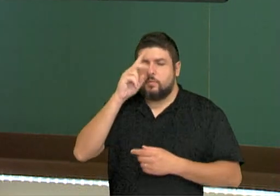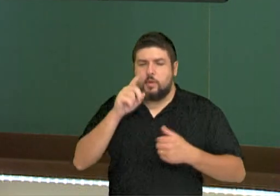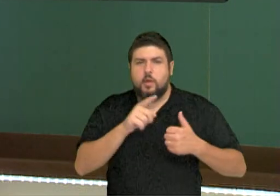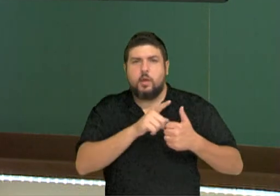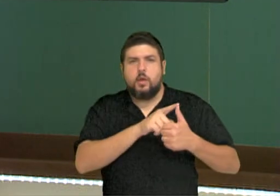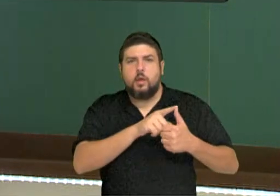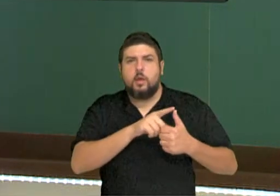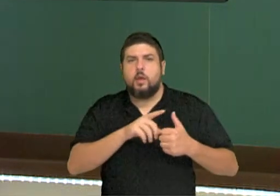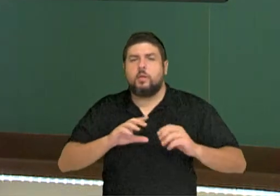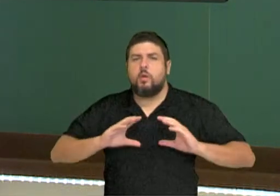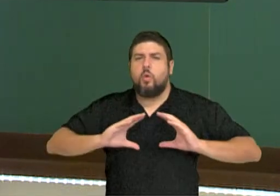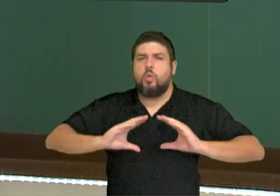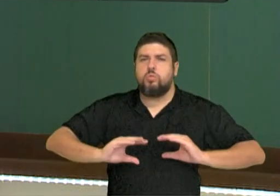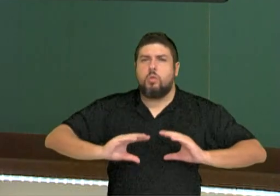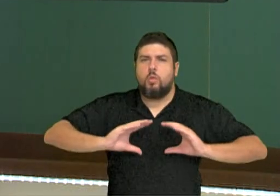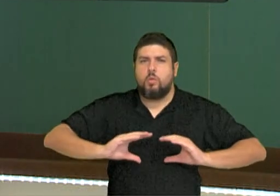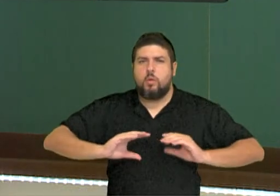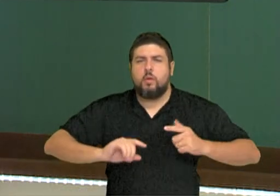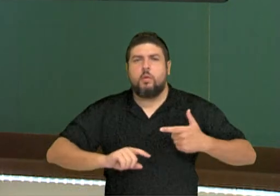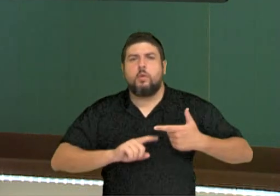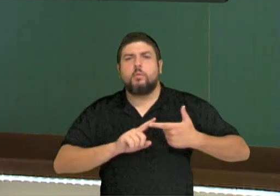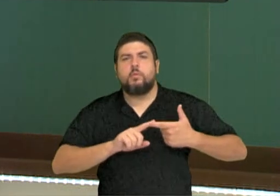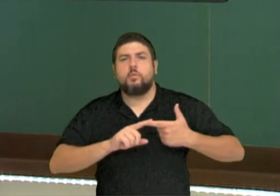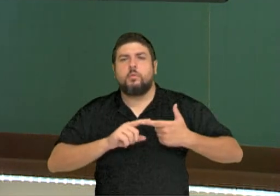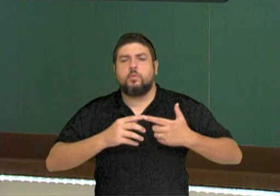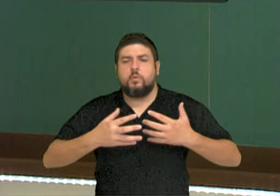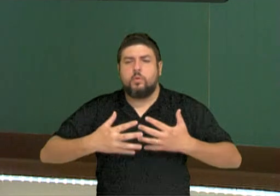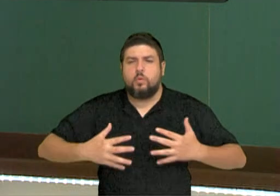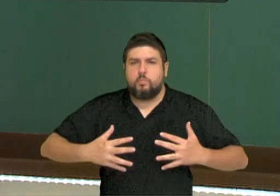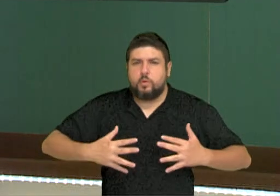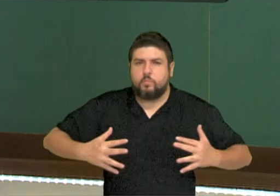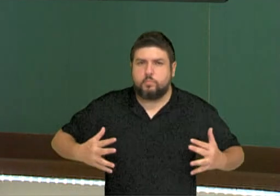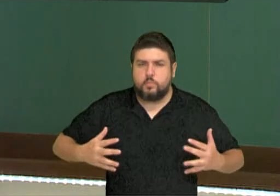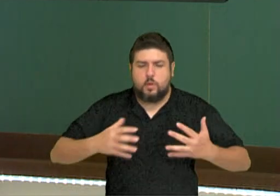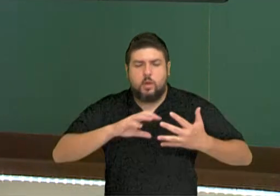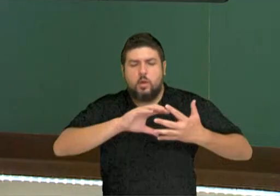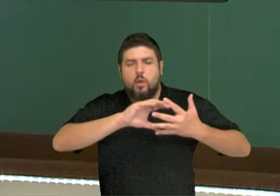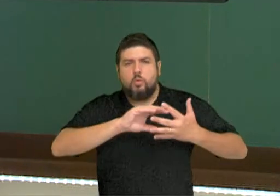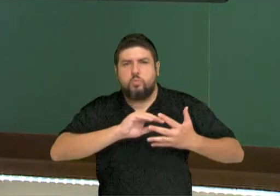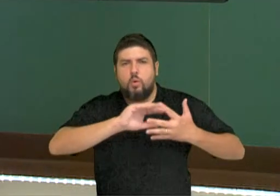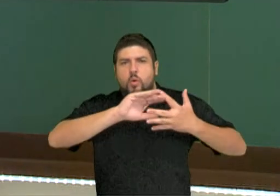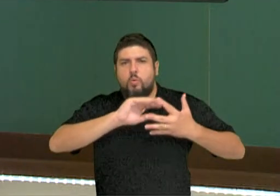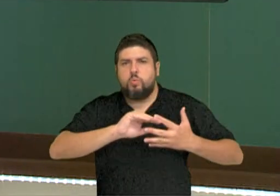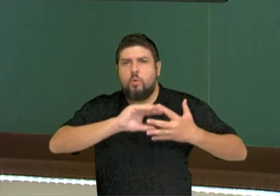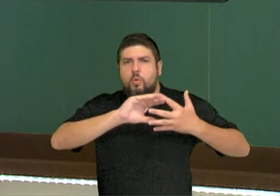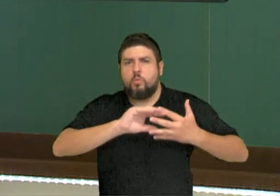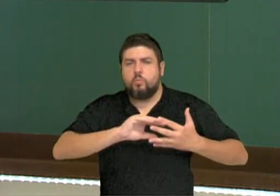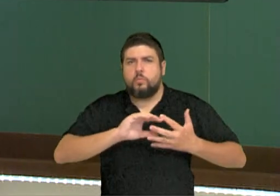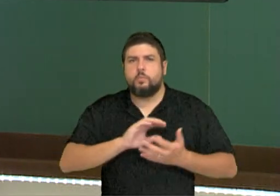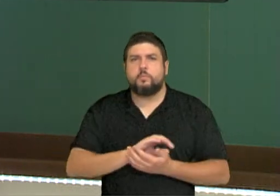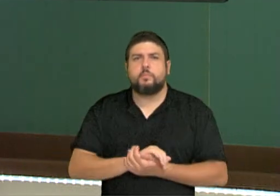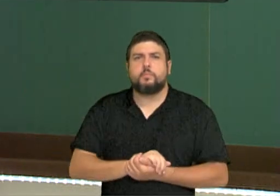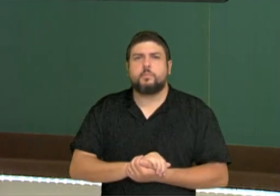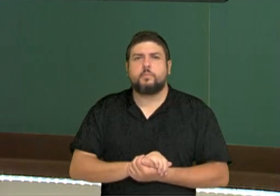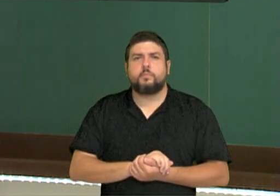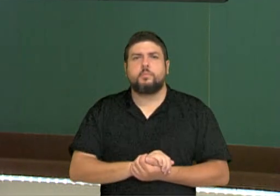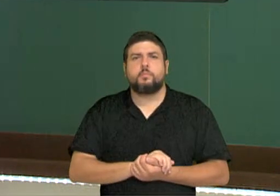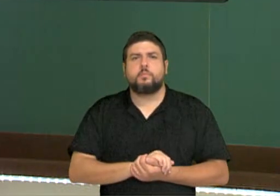e músculos intercostais estarão regulando os movimentos respiratórios.